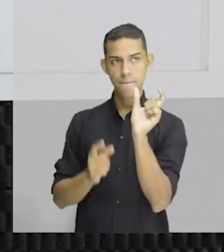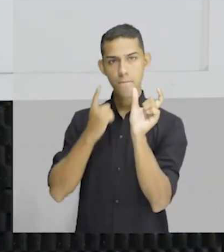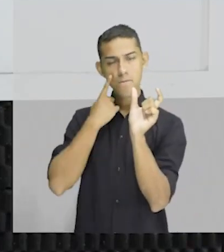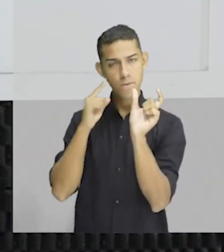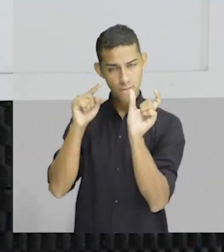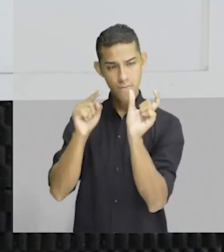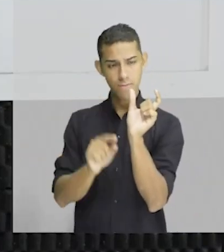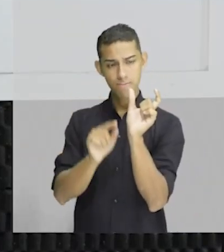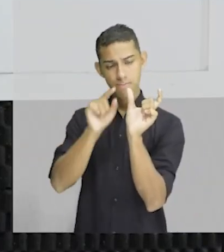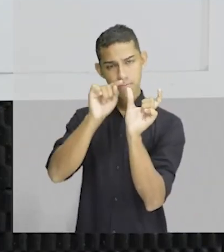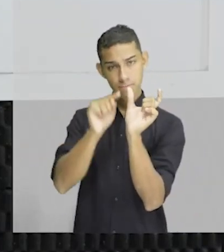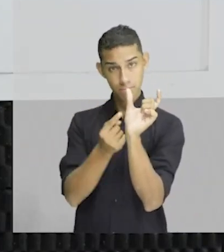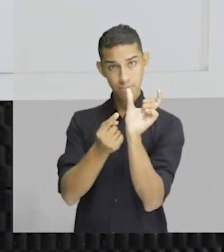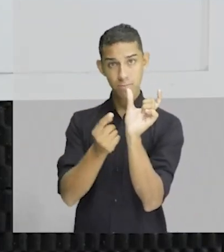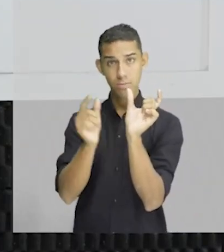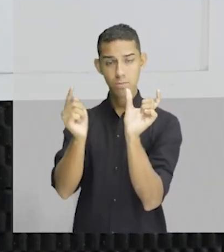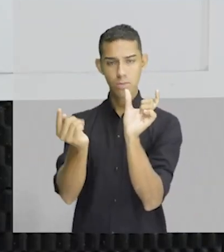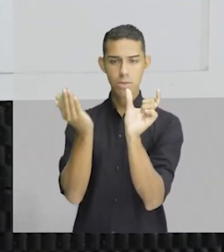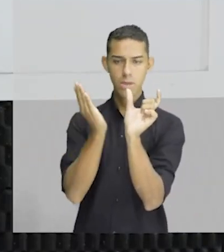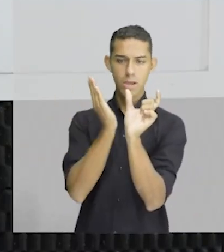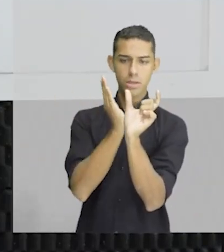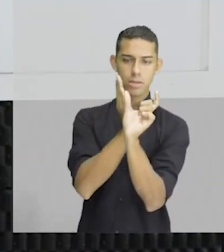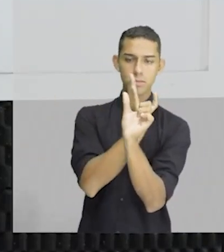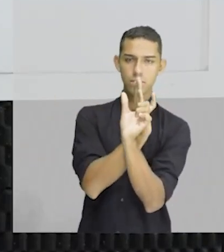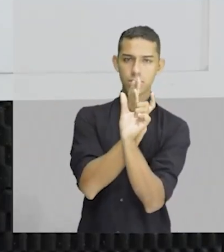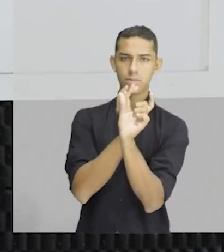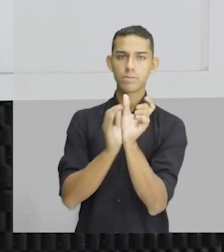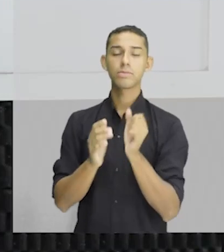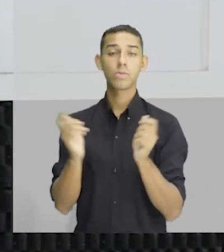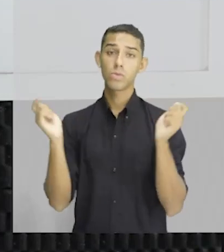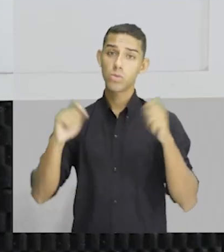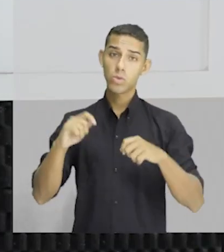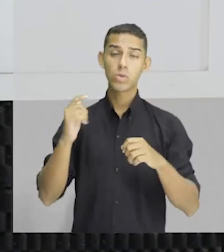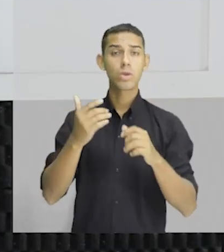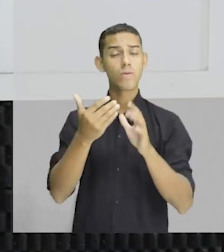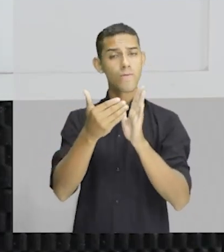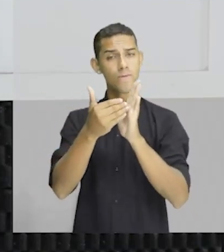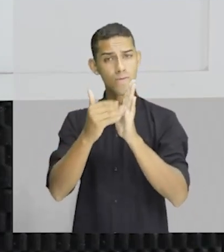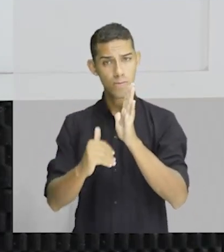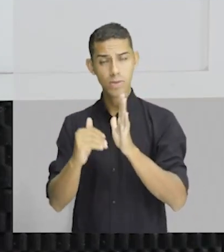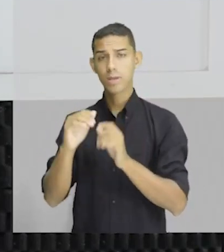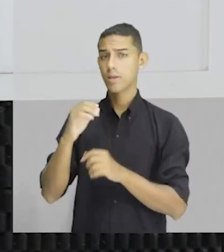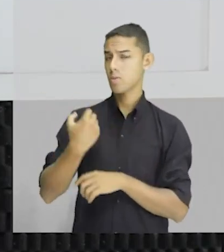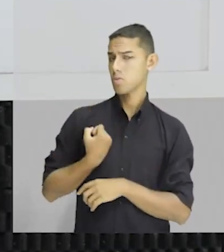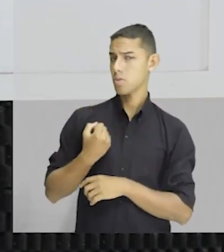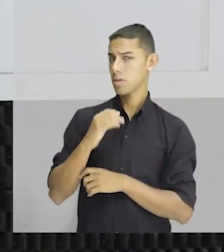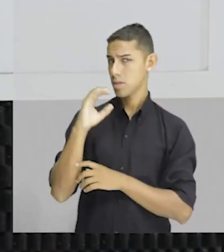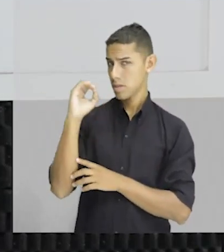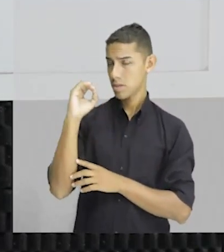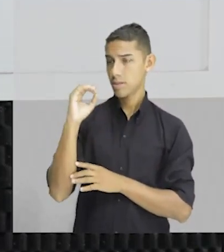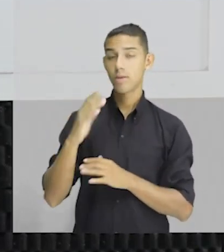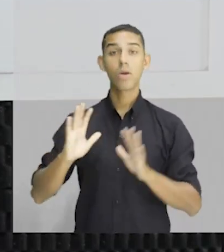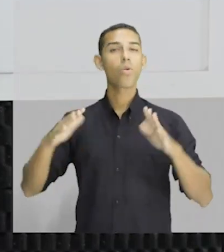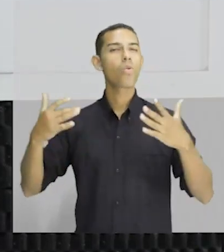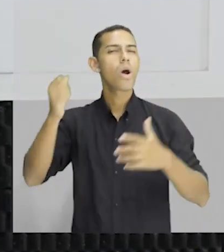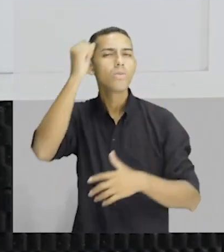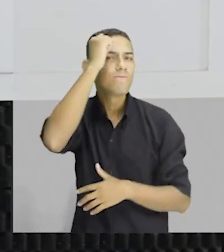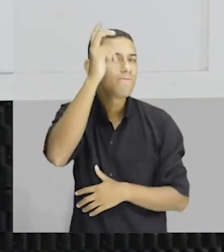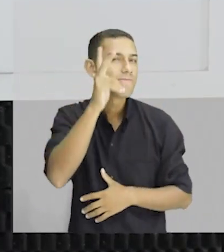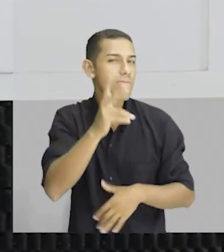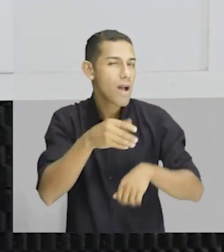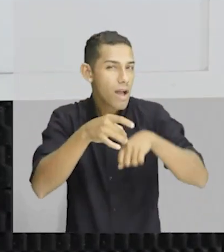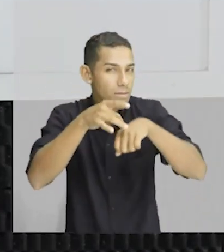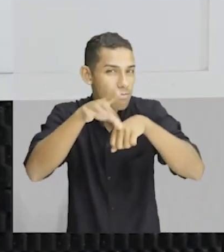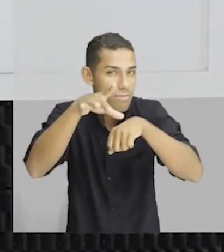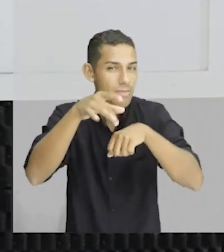vendo que ela está subtendida e vamos fazer ela se movimentar para poder tirar esses zeros daqui. Aí qual é o macete que eu dou para vocês,